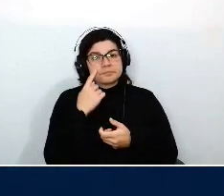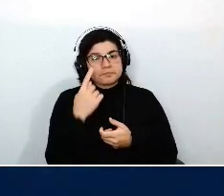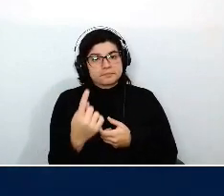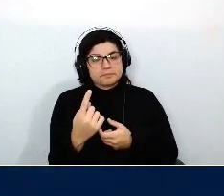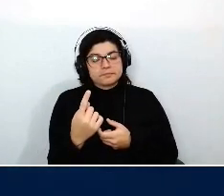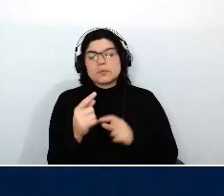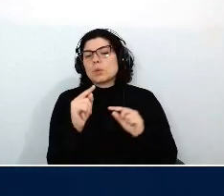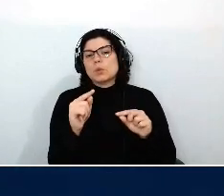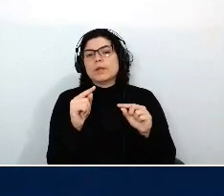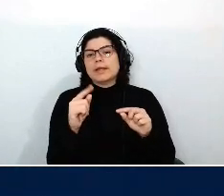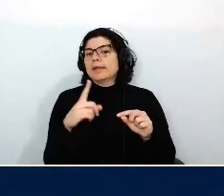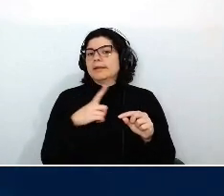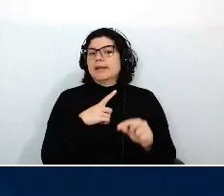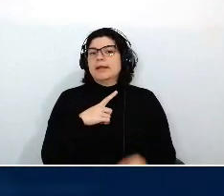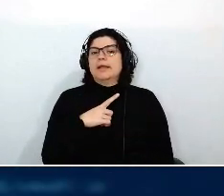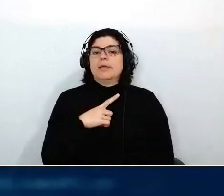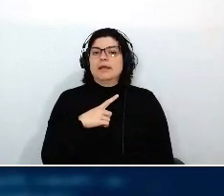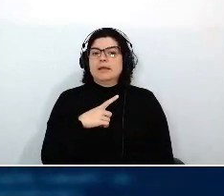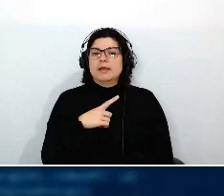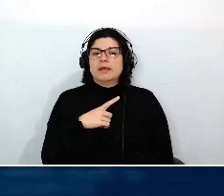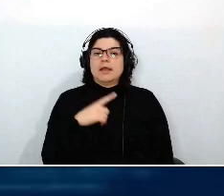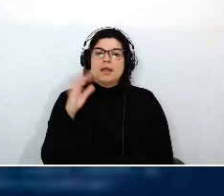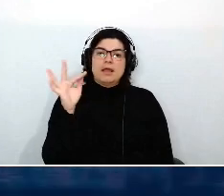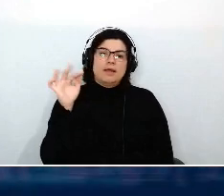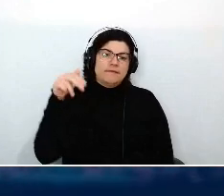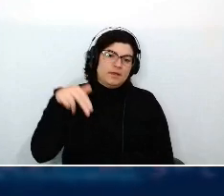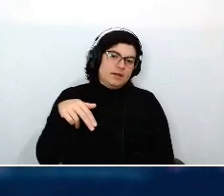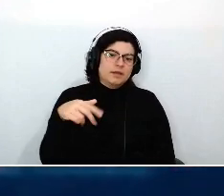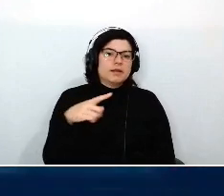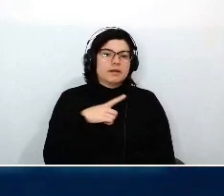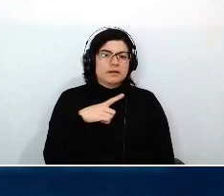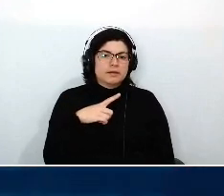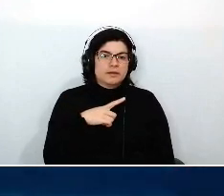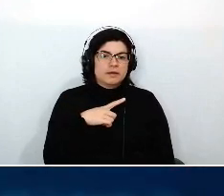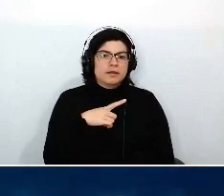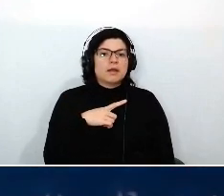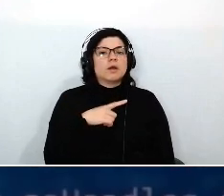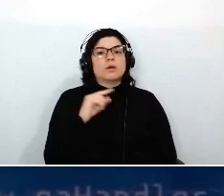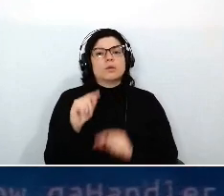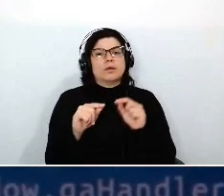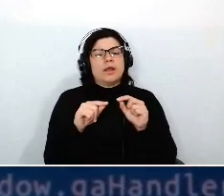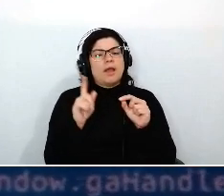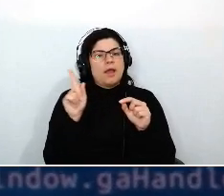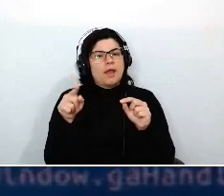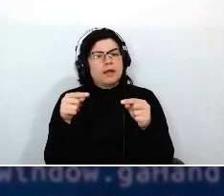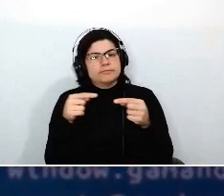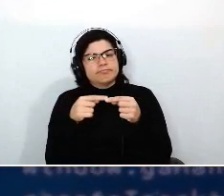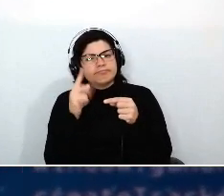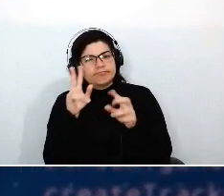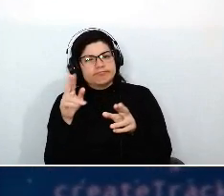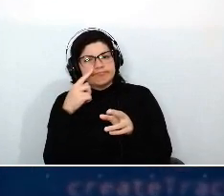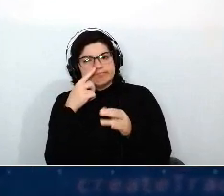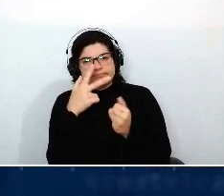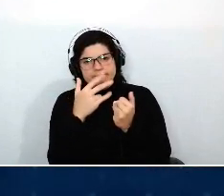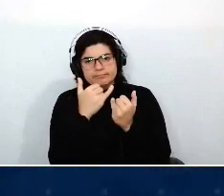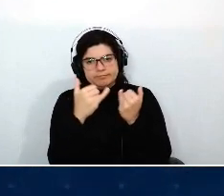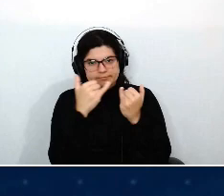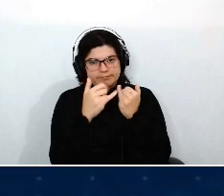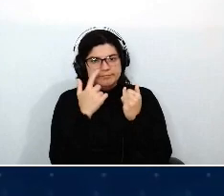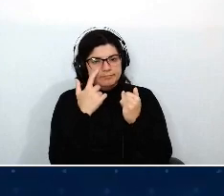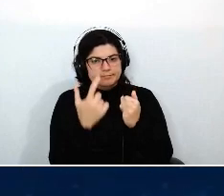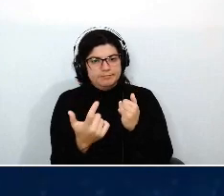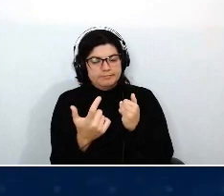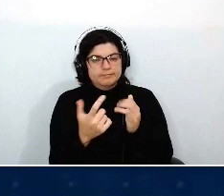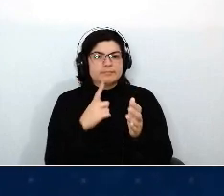própria FN, então meio que a FN por baixo, a DFN por baixo dos panos é assim. E aqui você vê